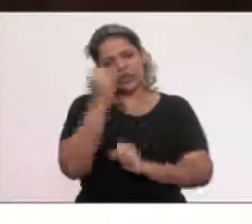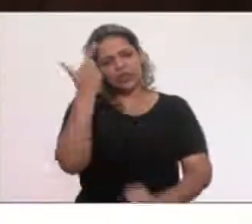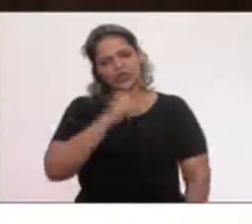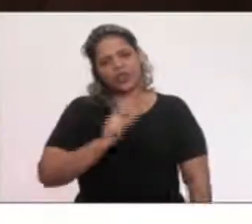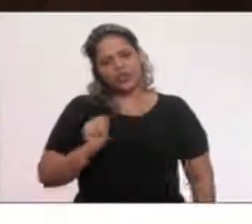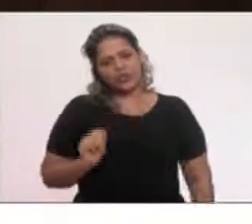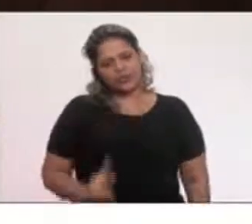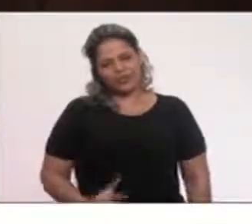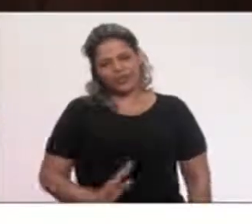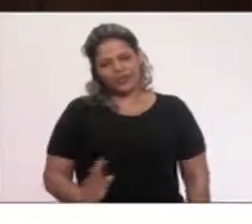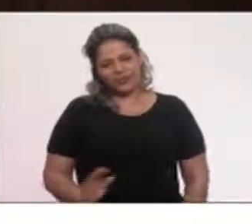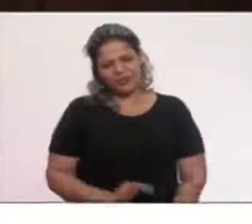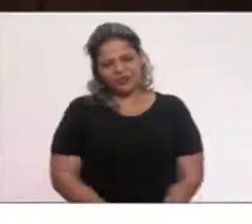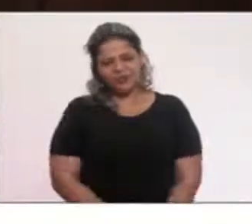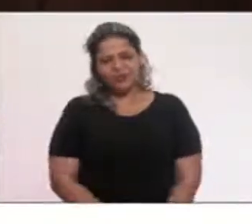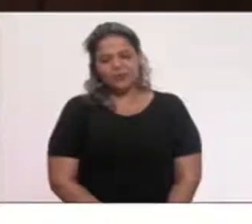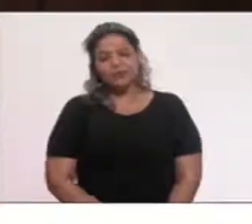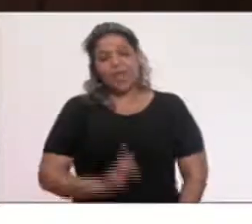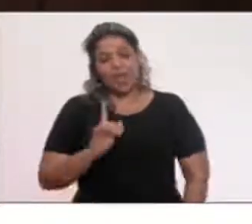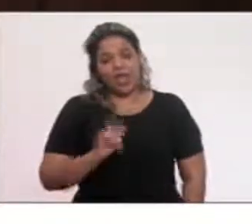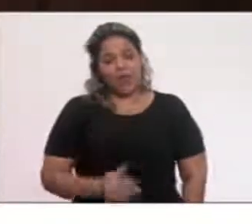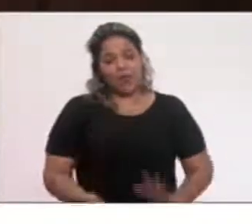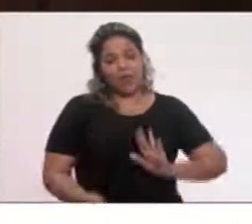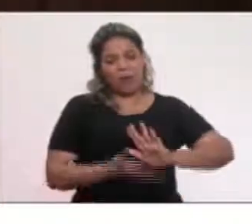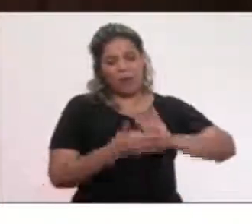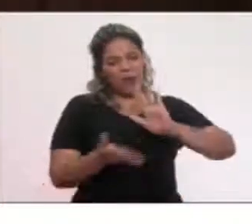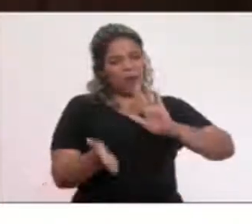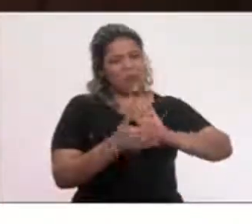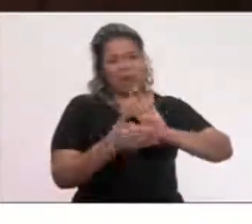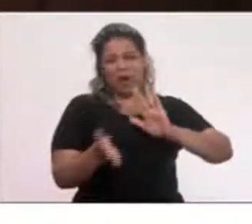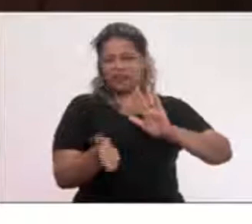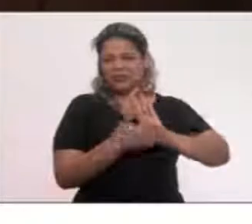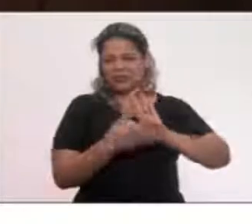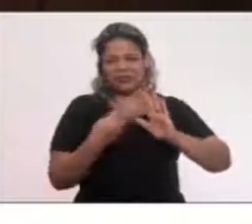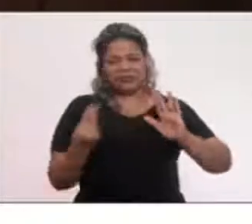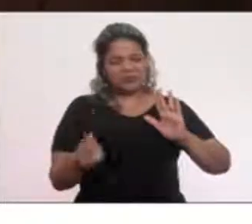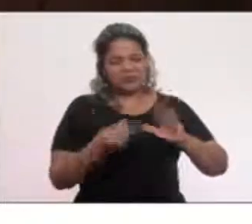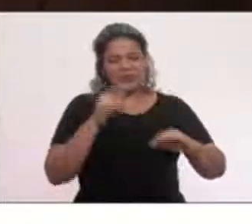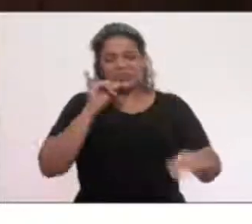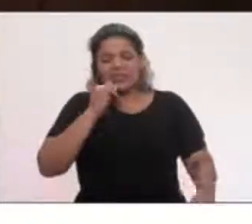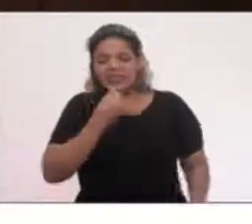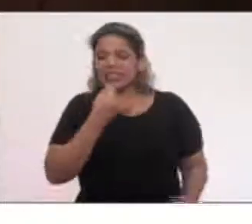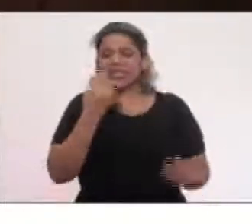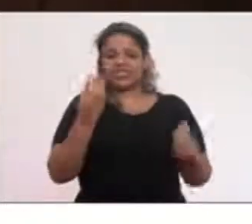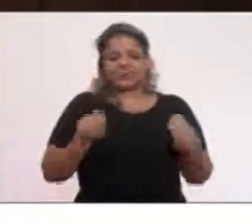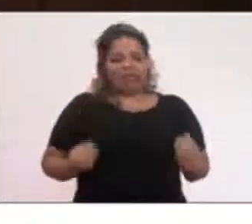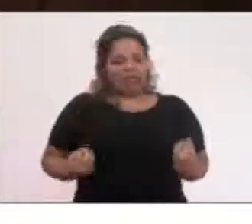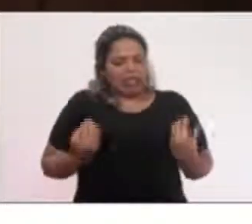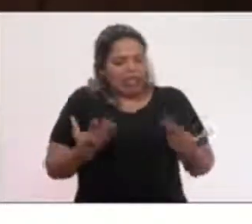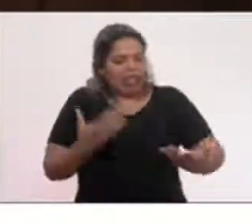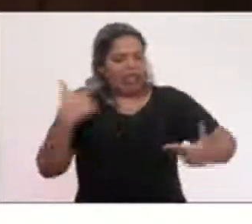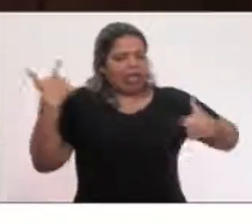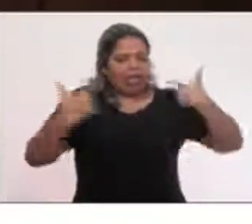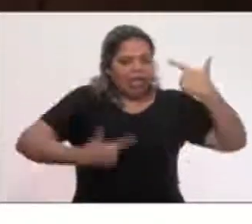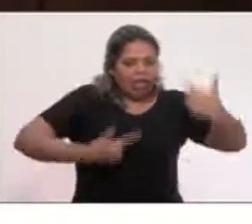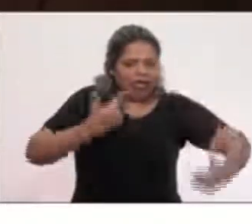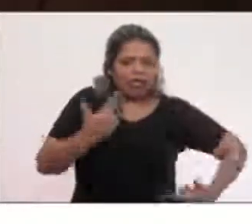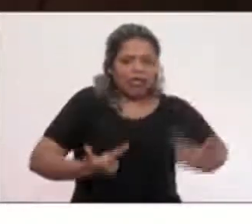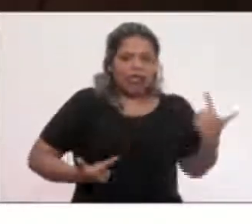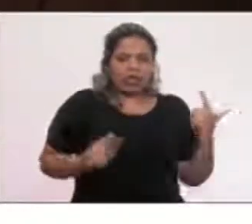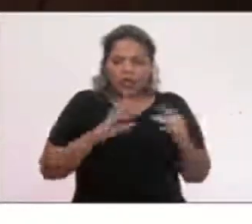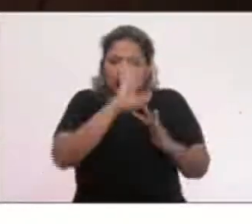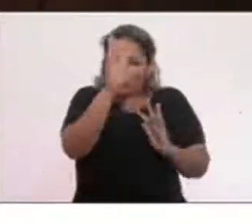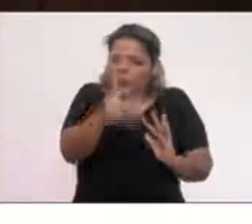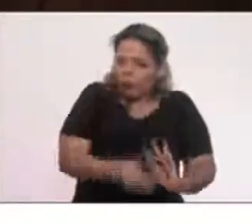se aposentar. É uma proposta cruel, que despeja nas costas dos trabalhadores